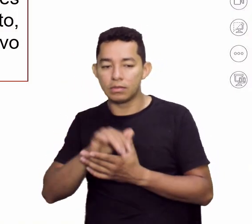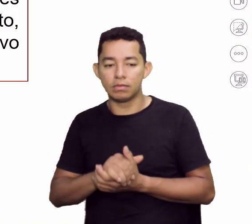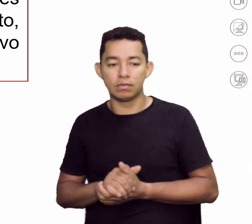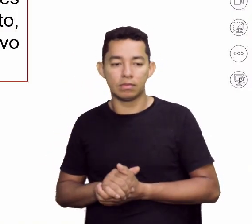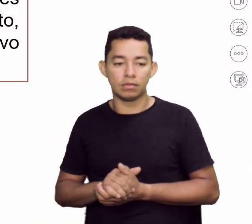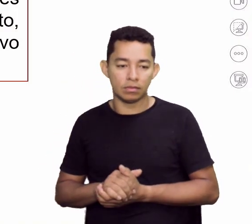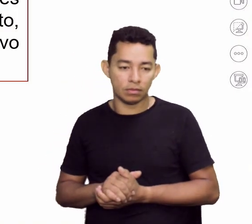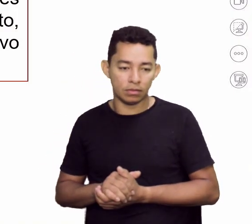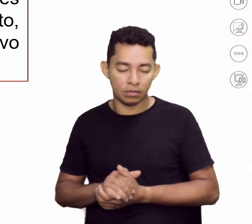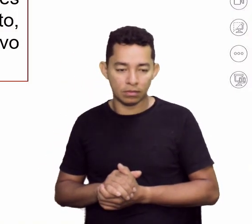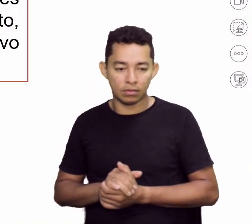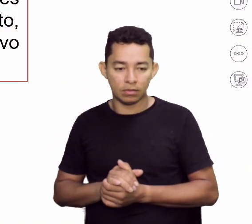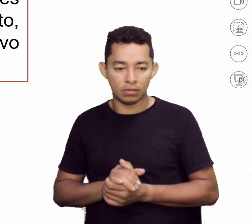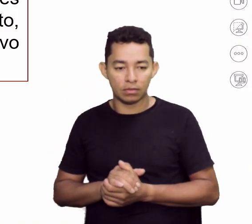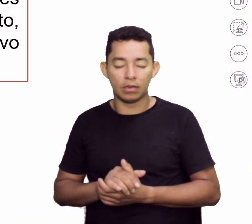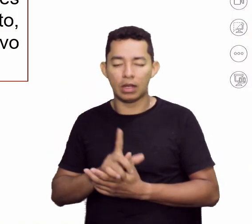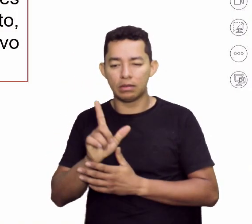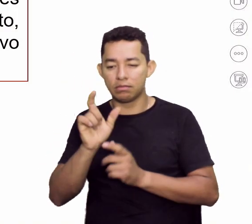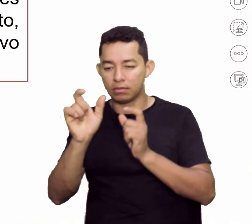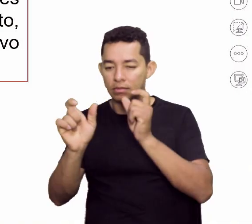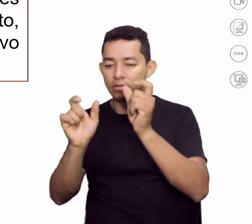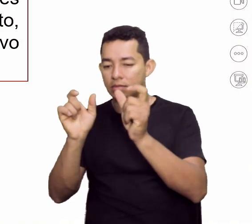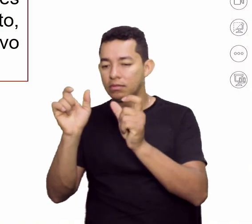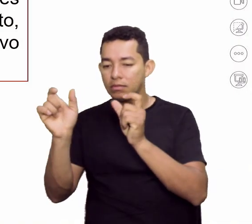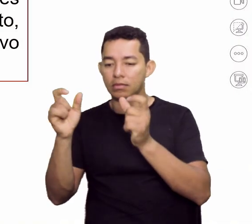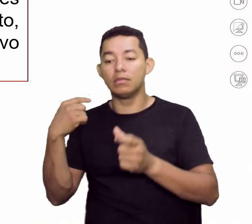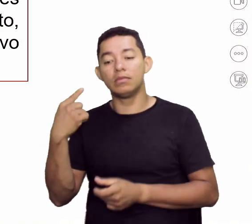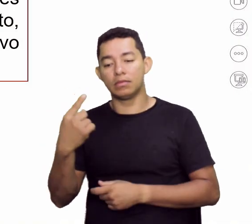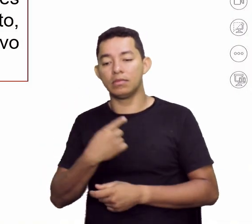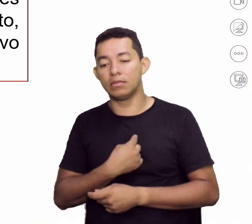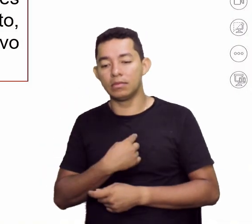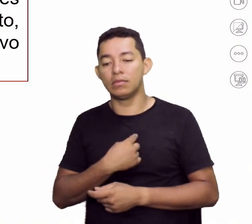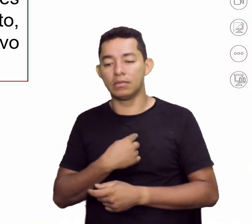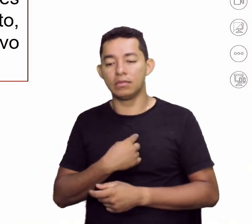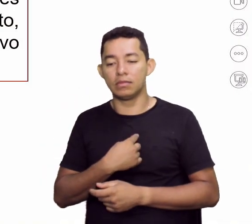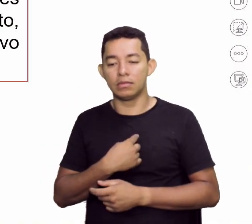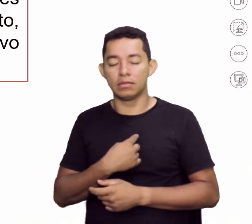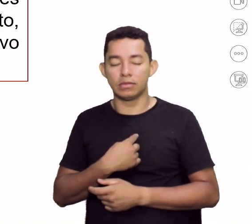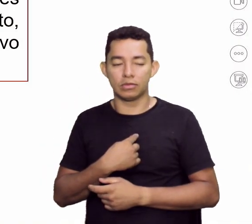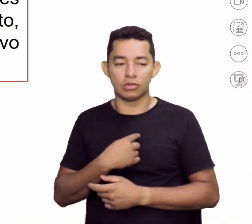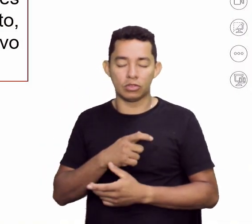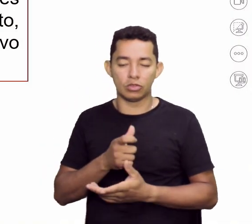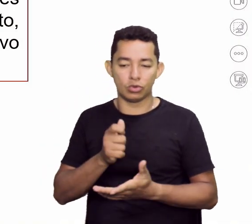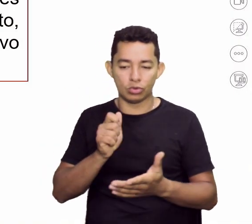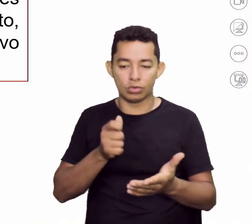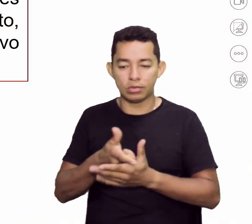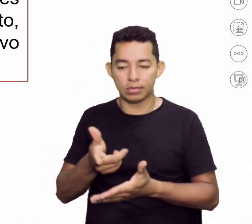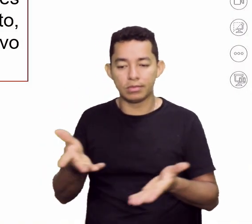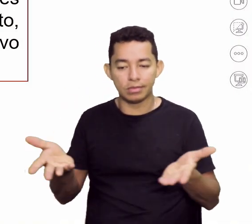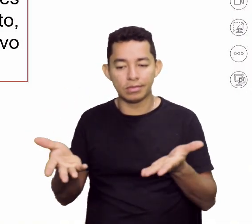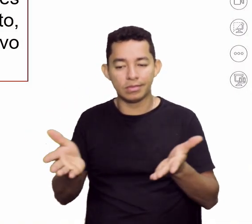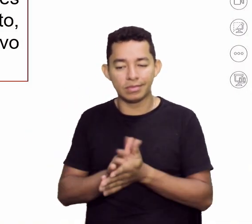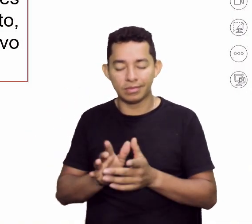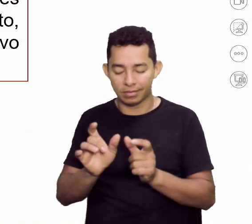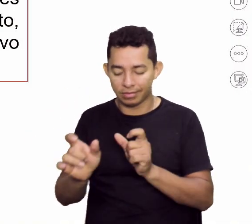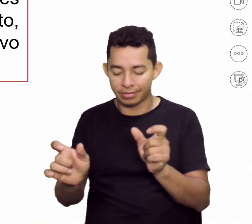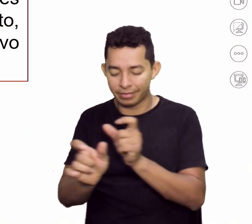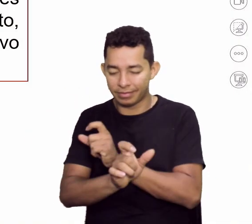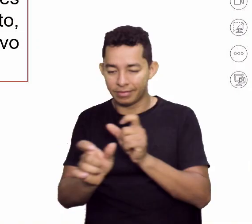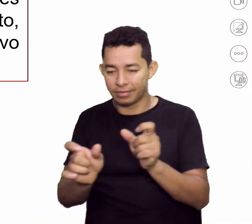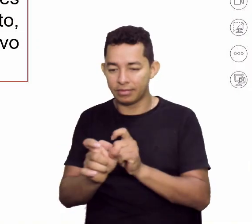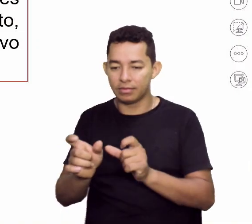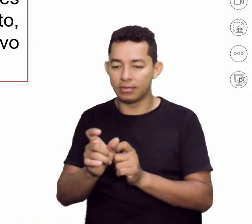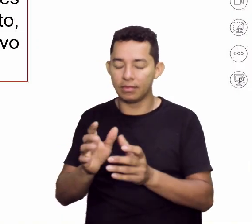vezes, nessas palavras cruzadas que a gente compra atualmente, né? Às vezes a gente encontra até